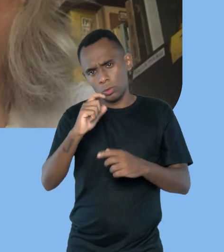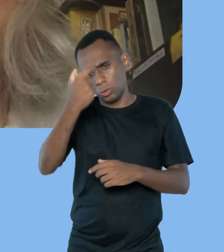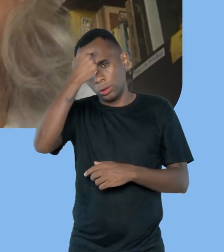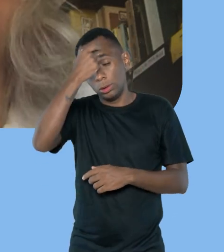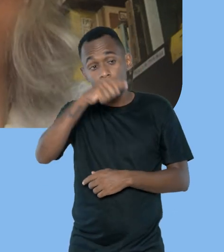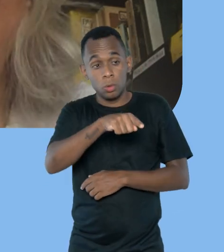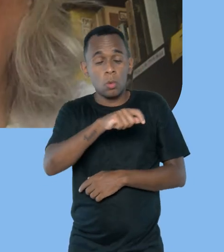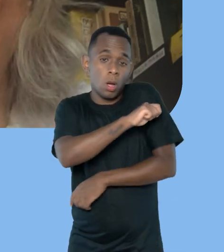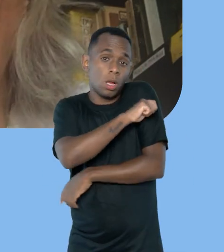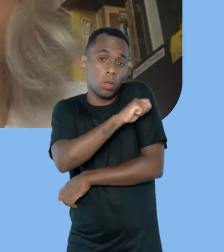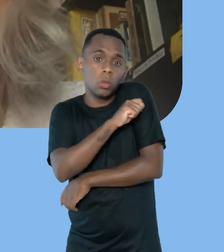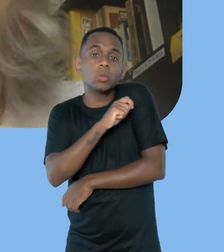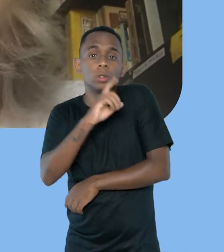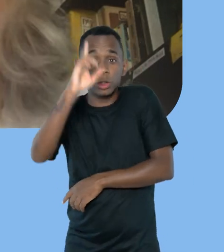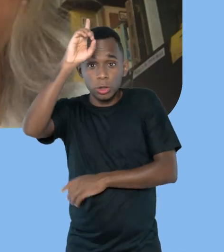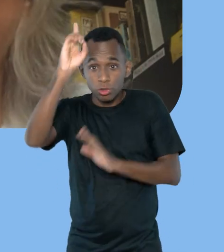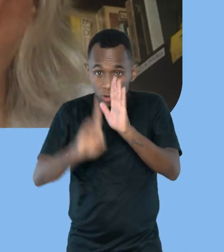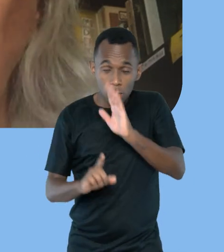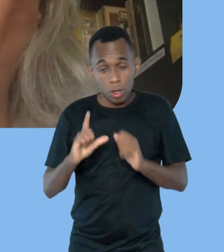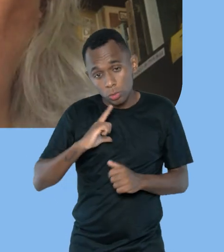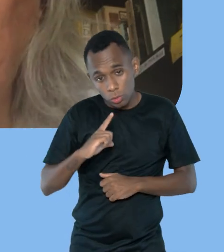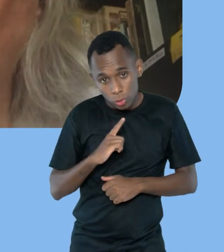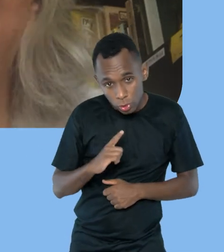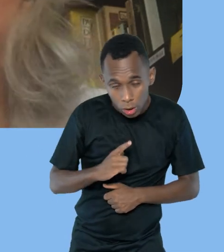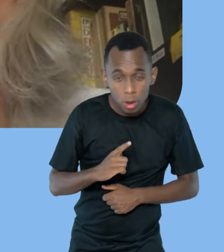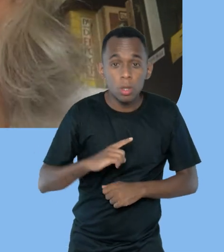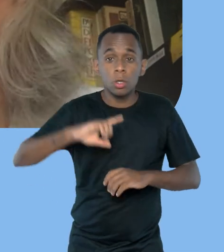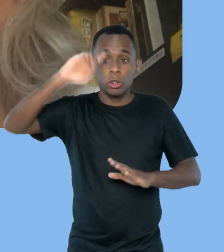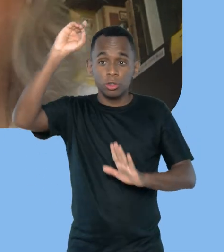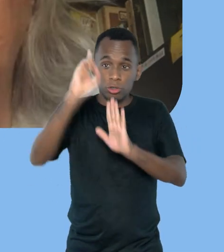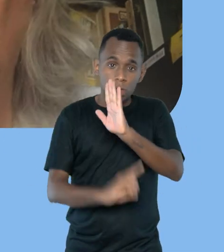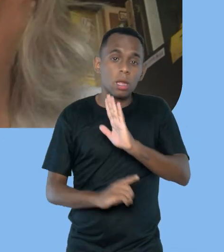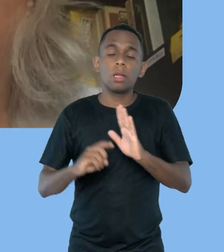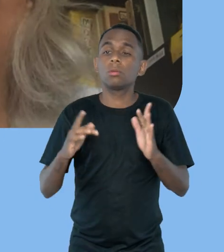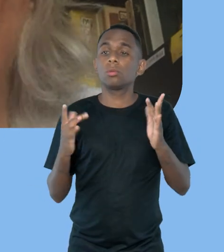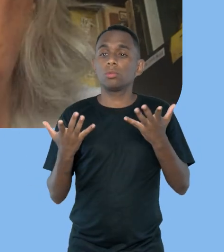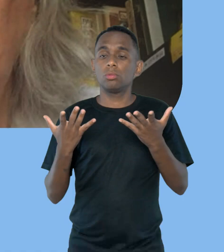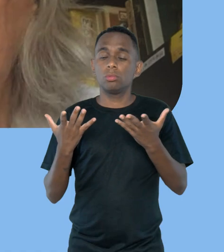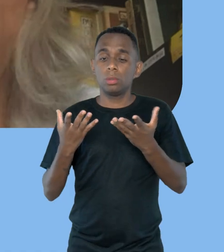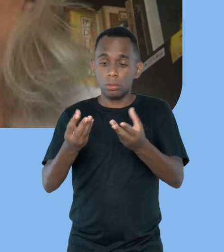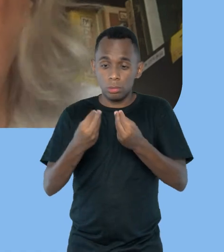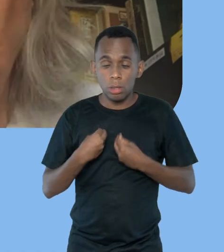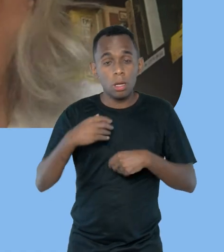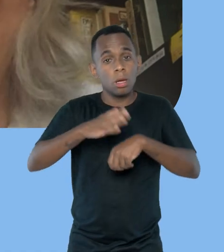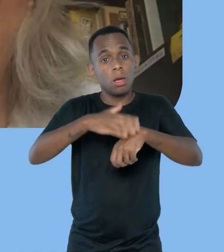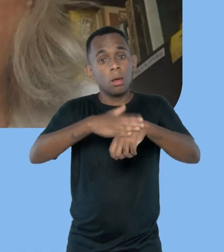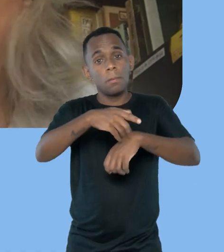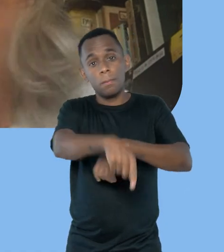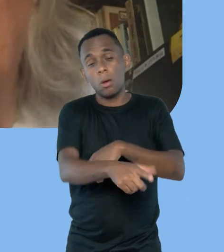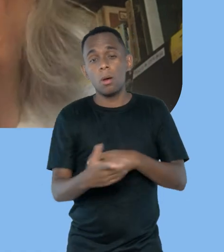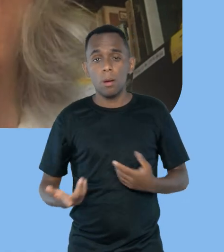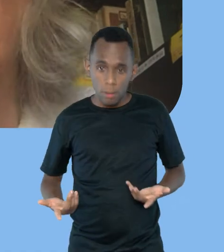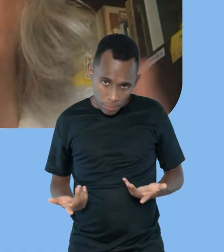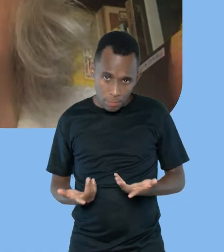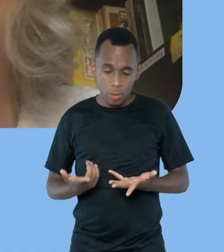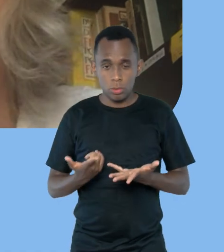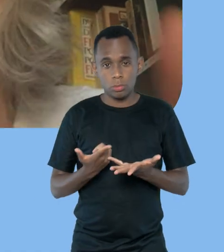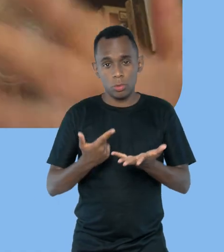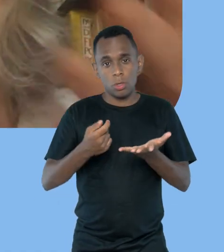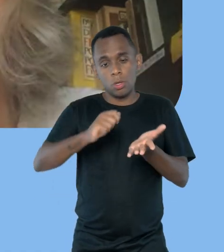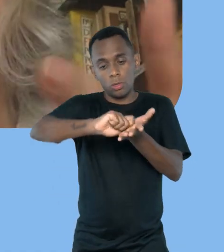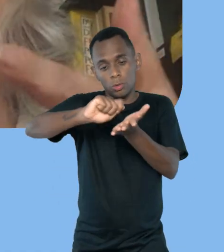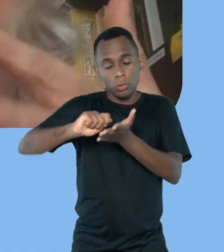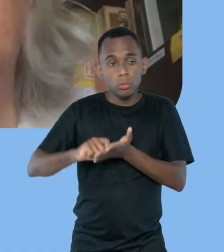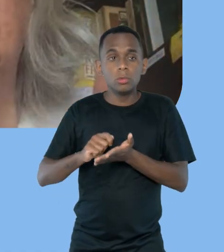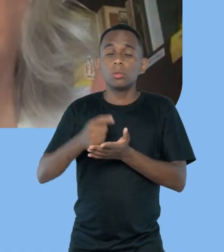o aluno tinha direito à escola, tinha direito de ter acesso ao material didático. Então, a gente se